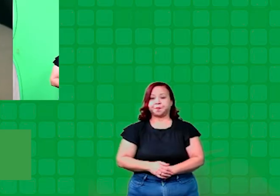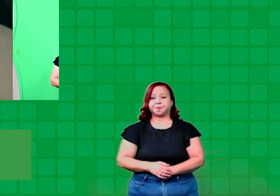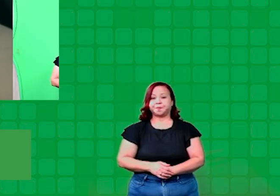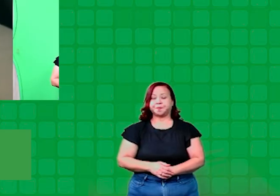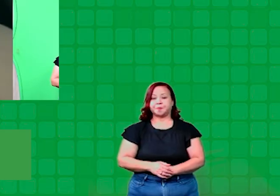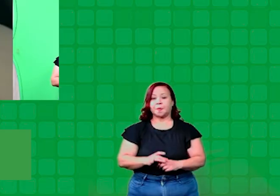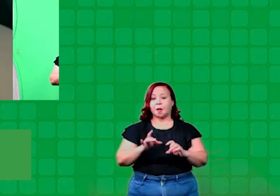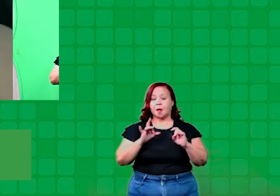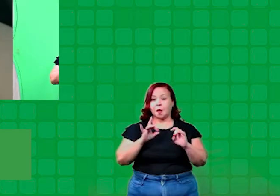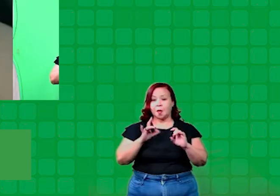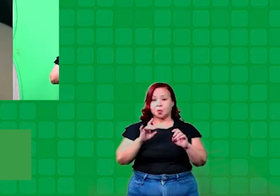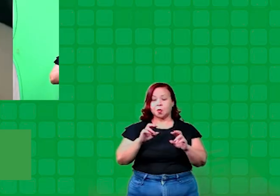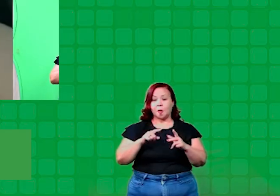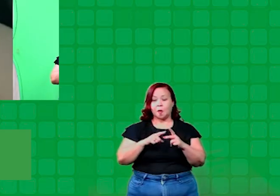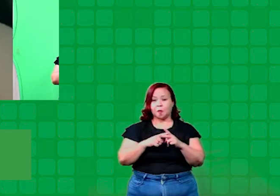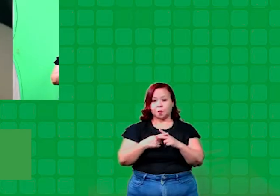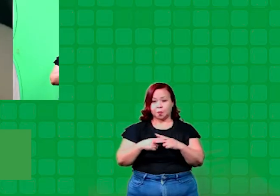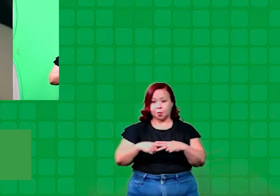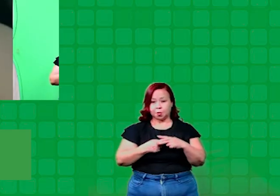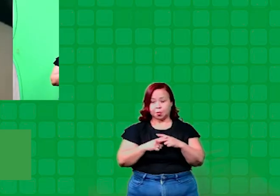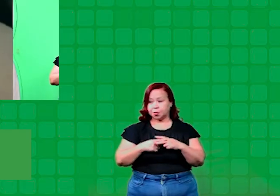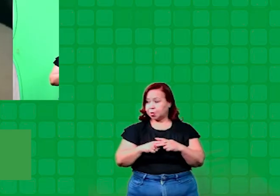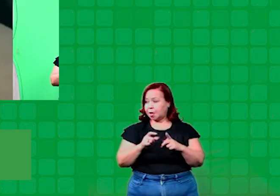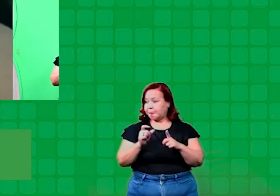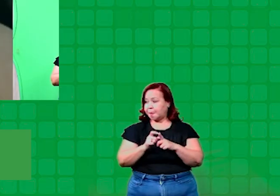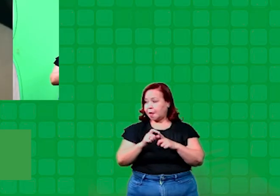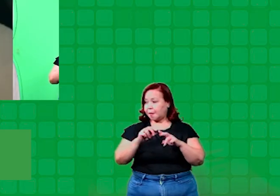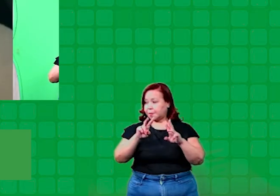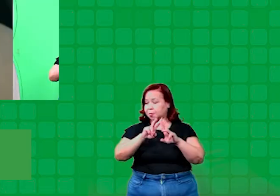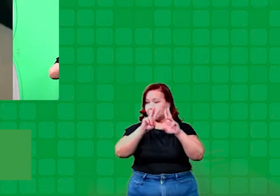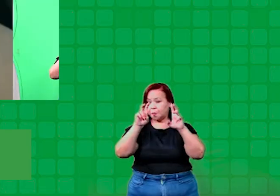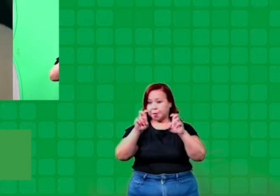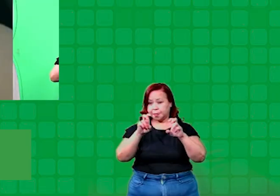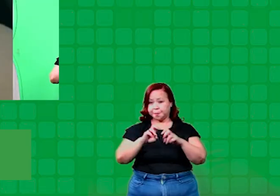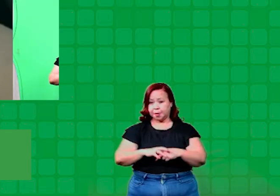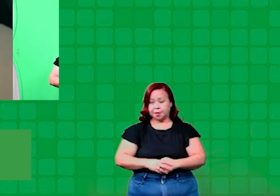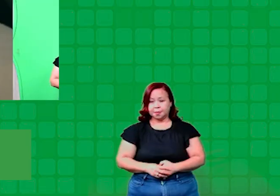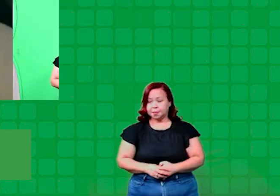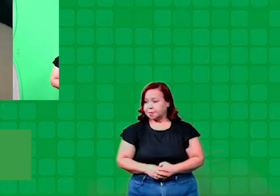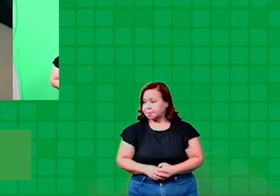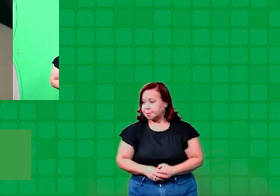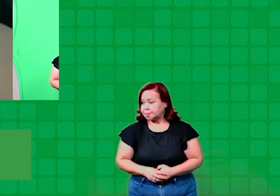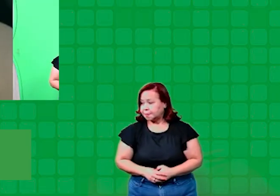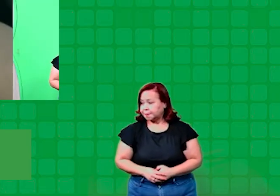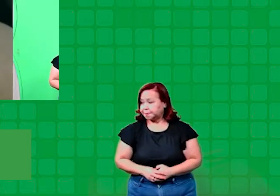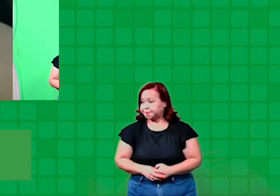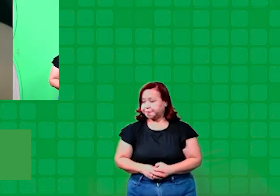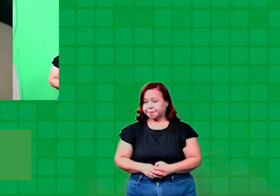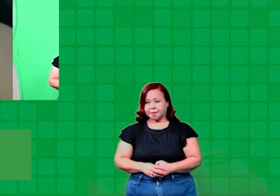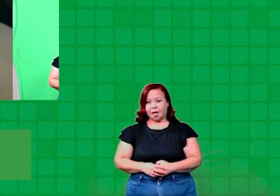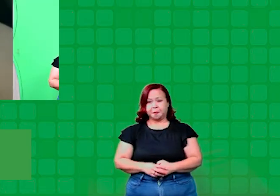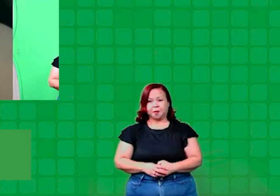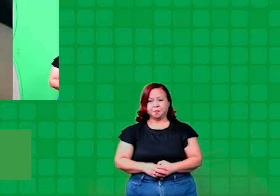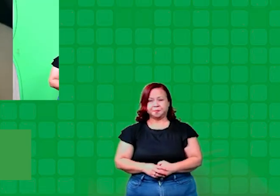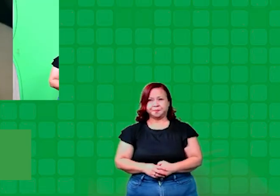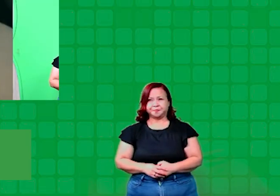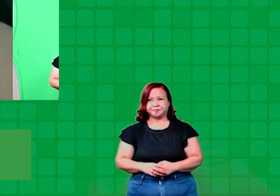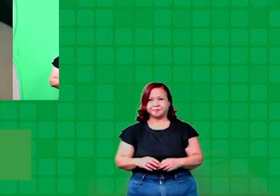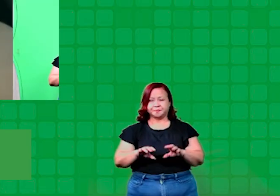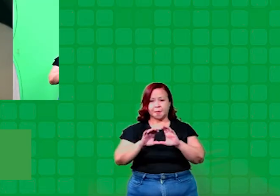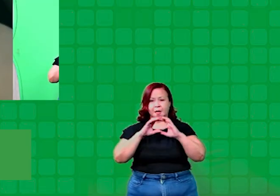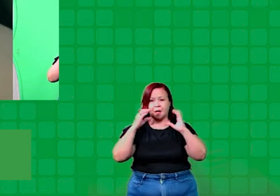a palavra sobre, tá? Deliberar sobre a inclusão de documentos técnicos, científicos, comunidades e